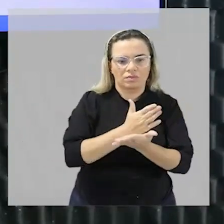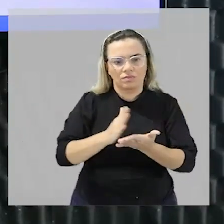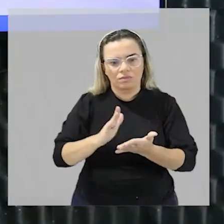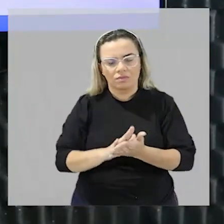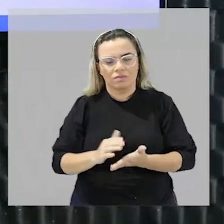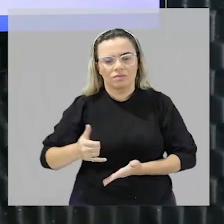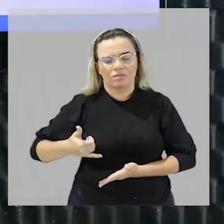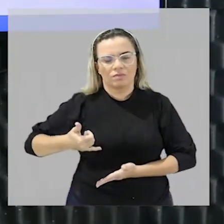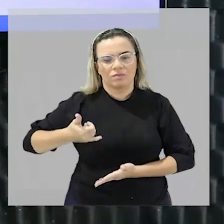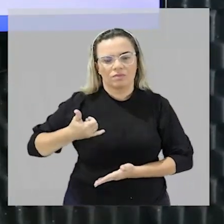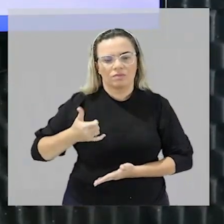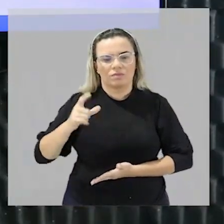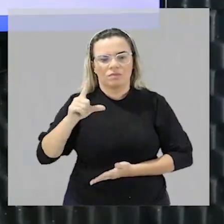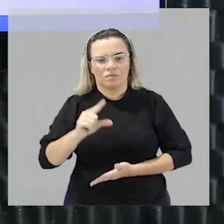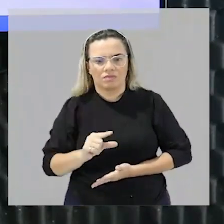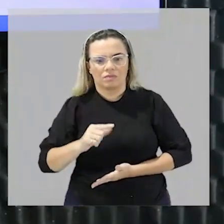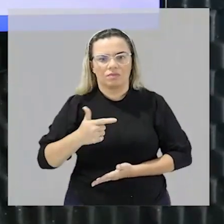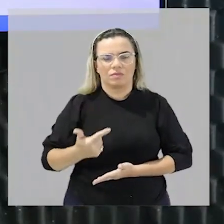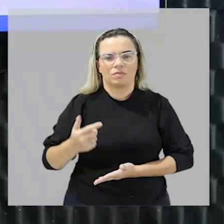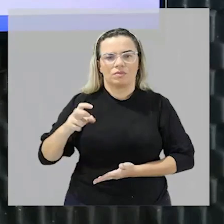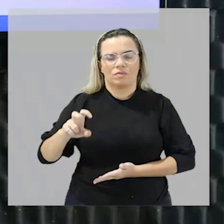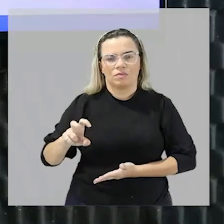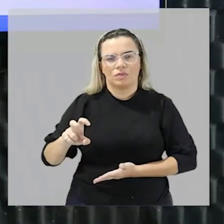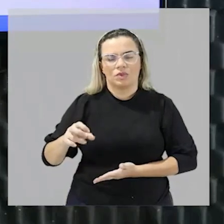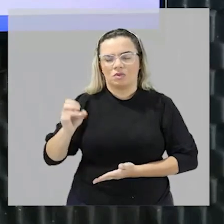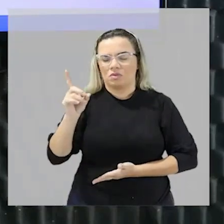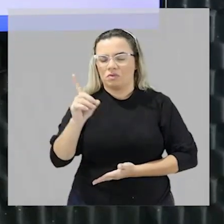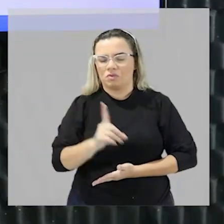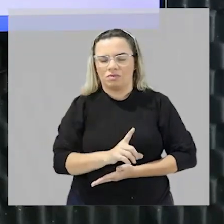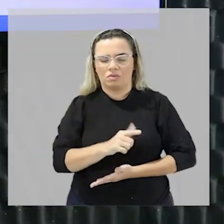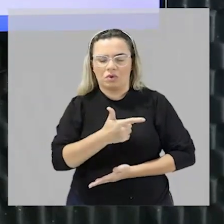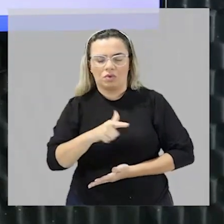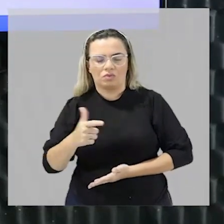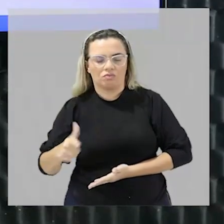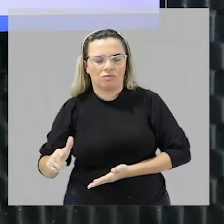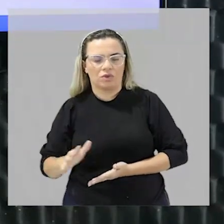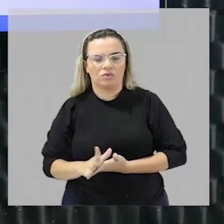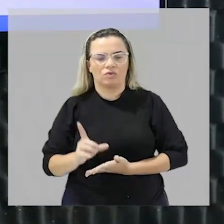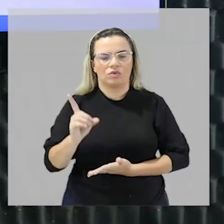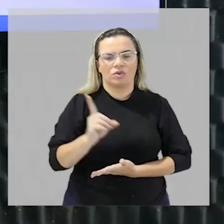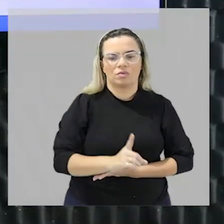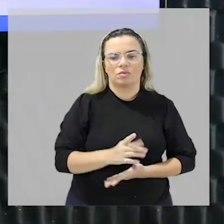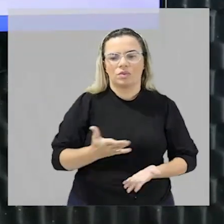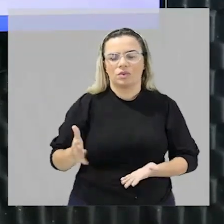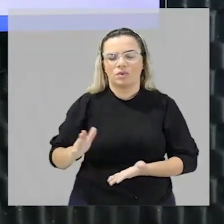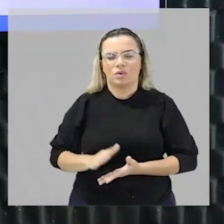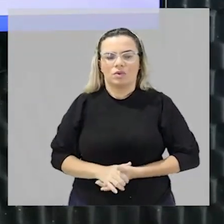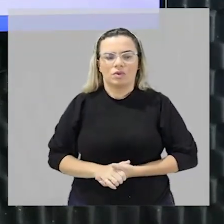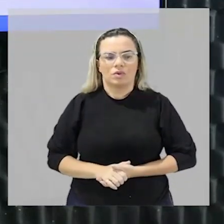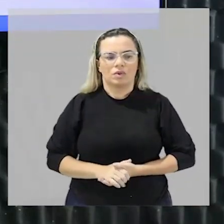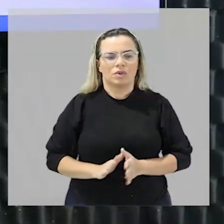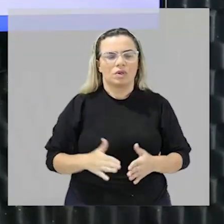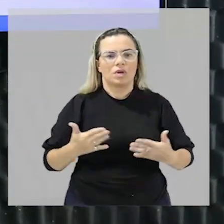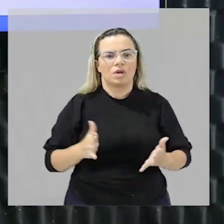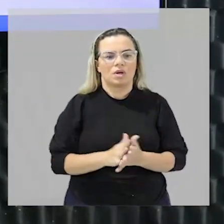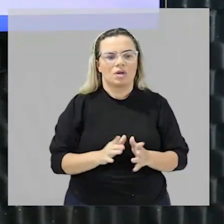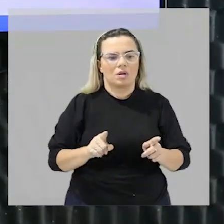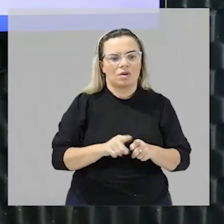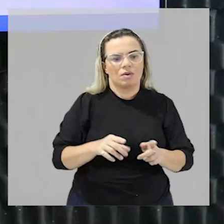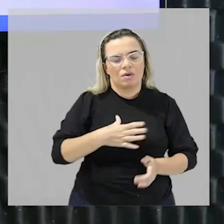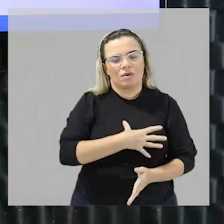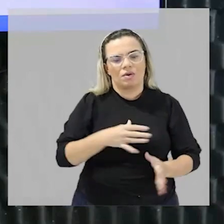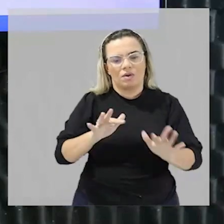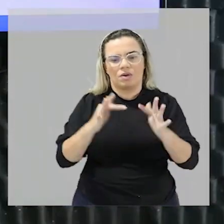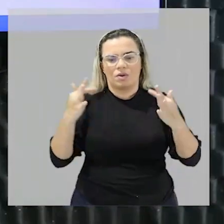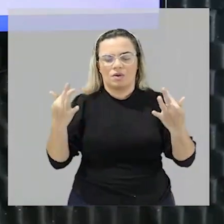de 25 anos não têm direito ao voto, segundo a Constituição de 1824. Os filhos de famílias que